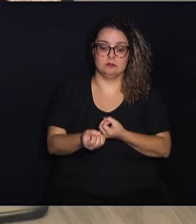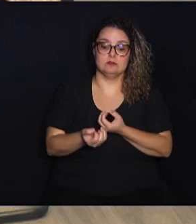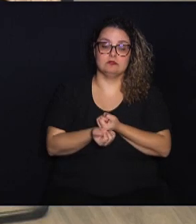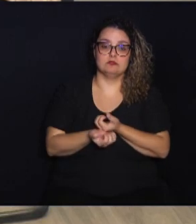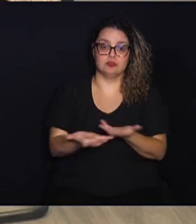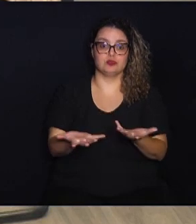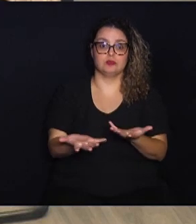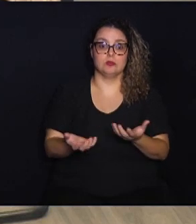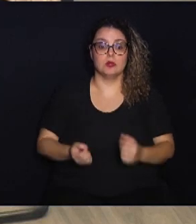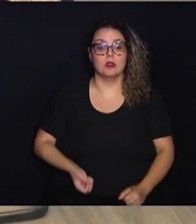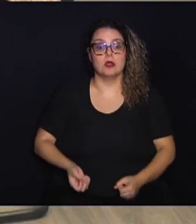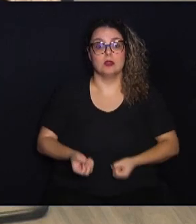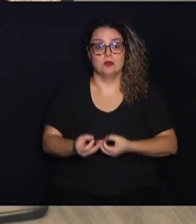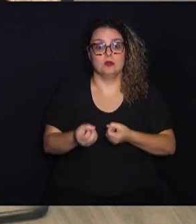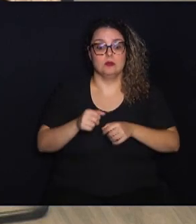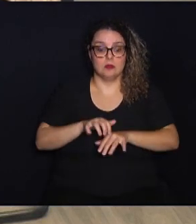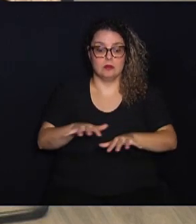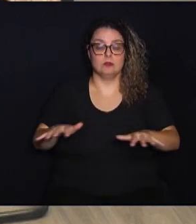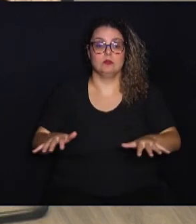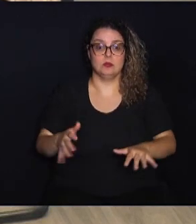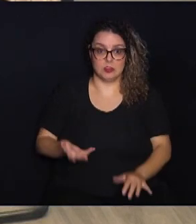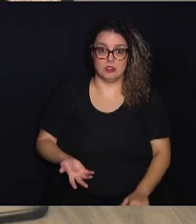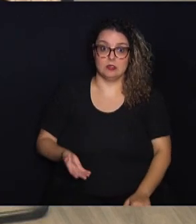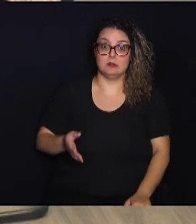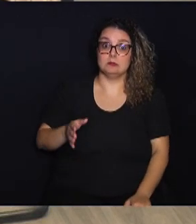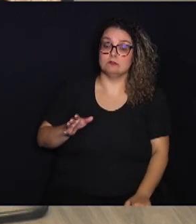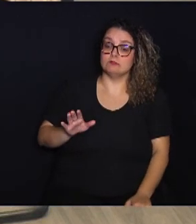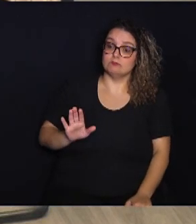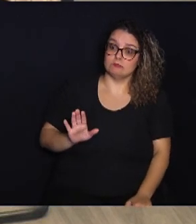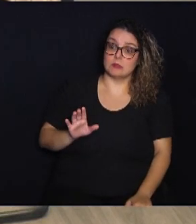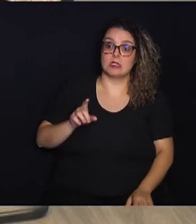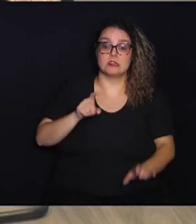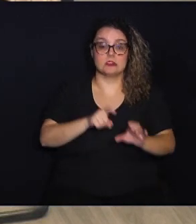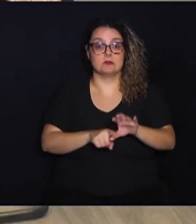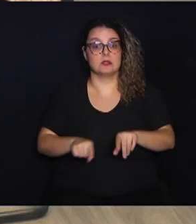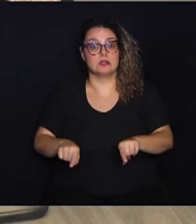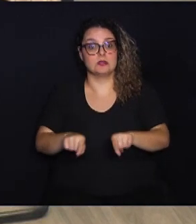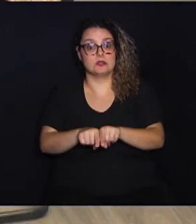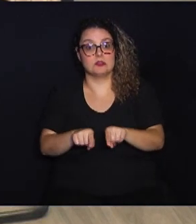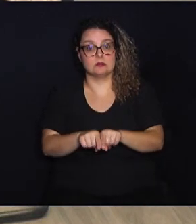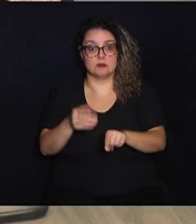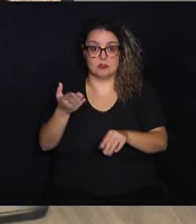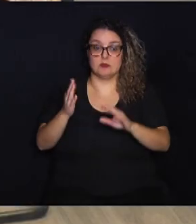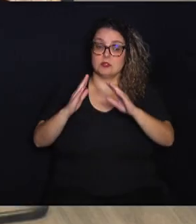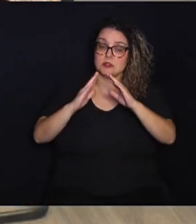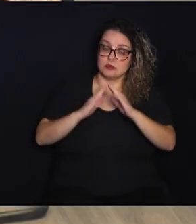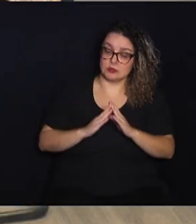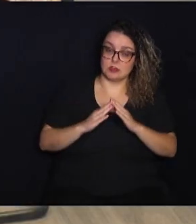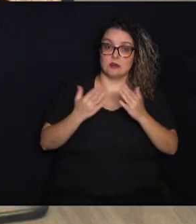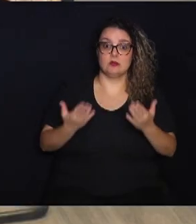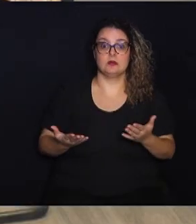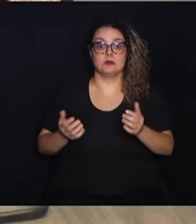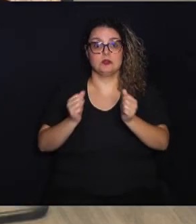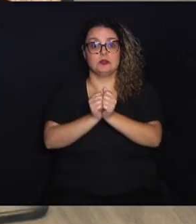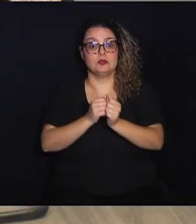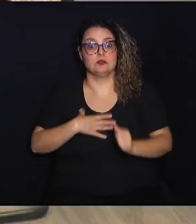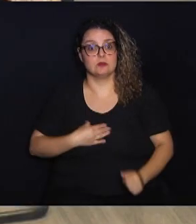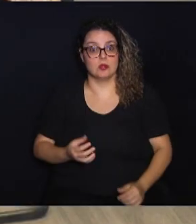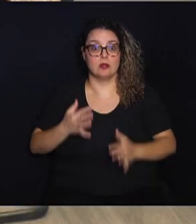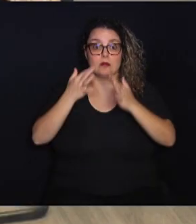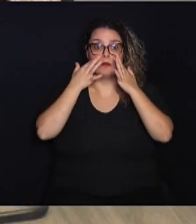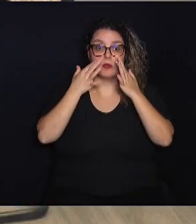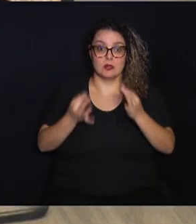né? Repassar a informação para o cidadão, mas depende também, né, de você que está em casa, de você que está com os filhos, prestar